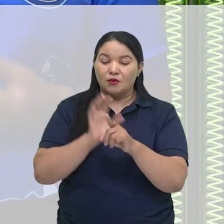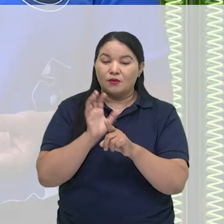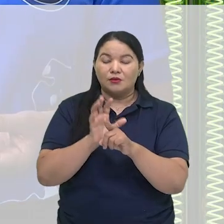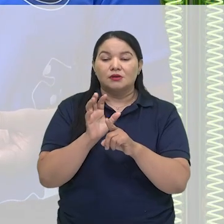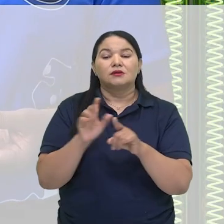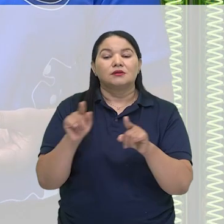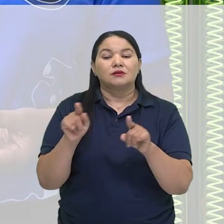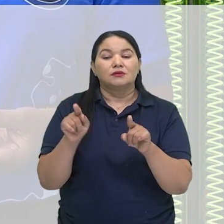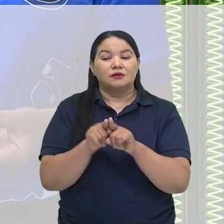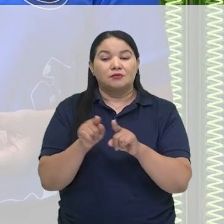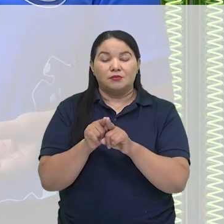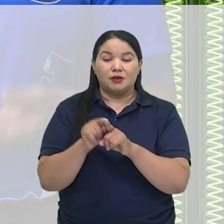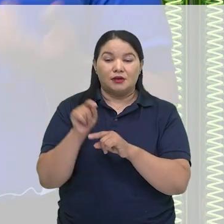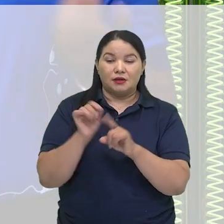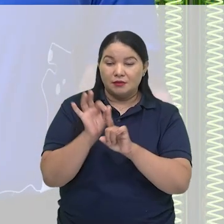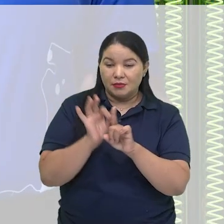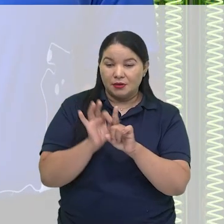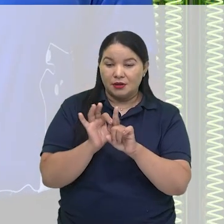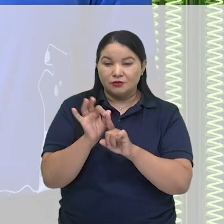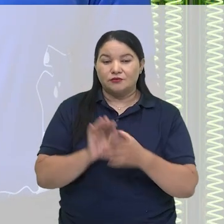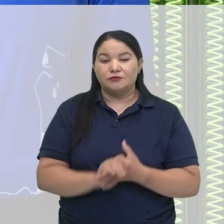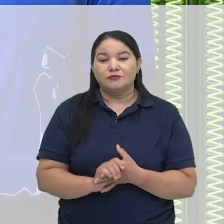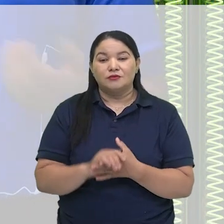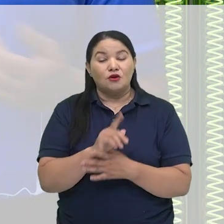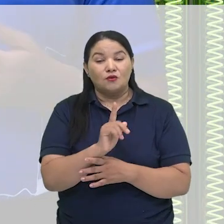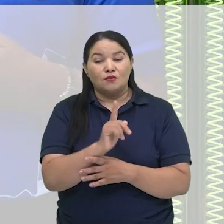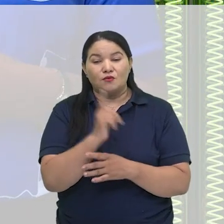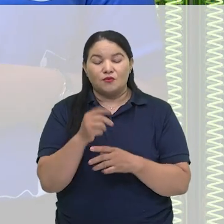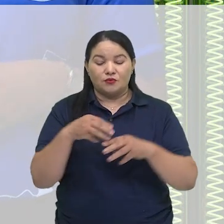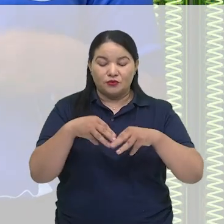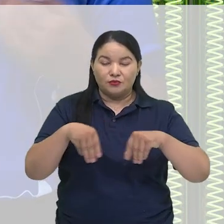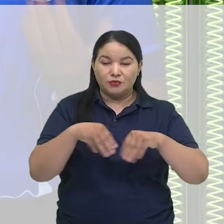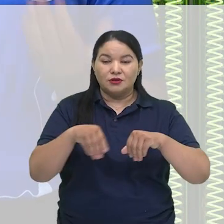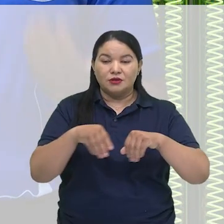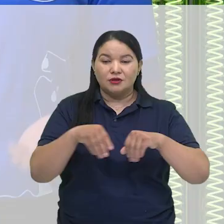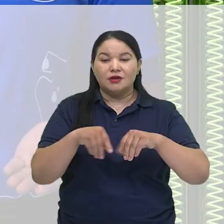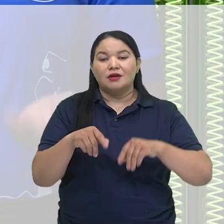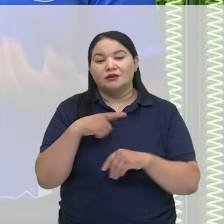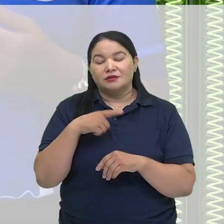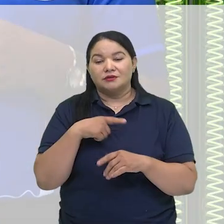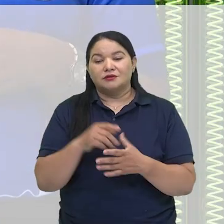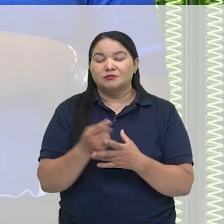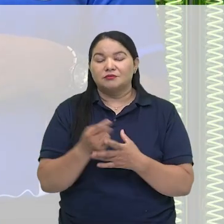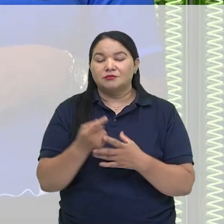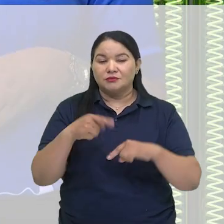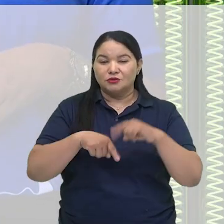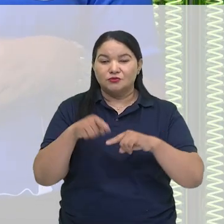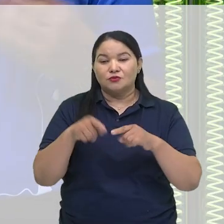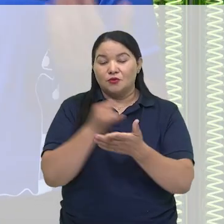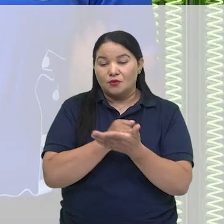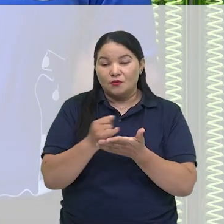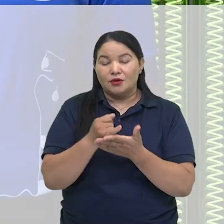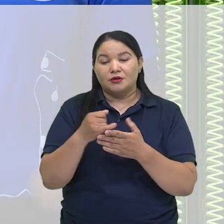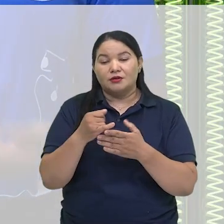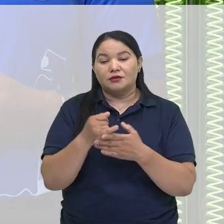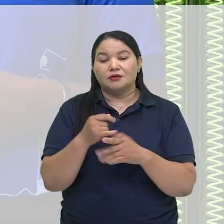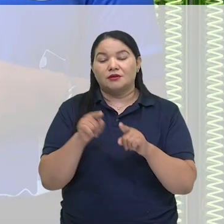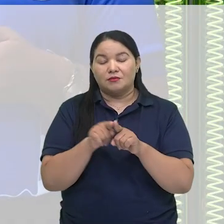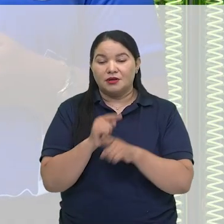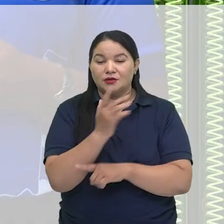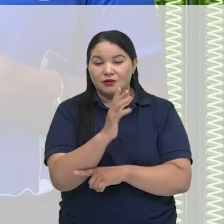pressão e temperatura. E os minerais são compostos inorgânicos de origem natural que